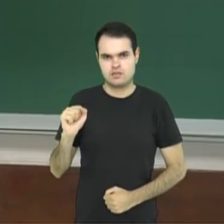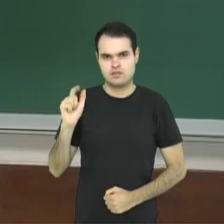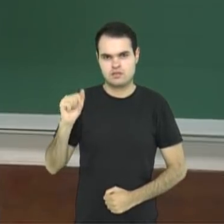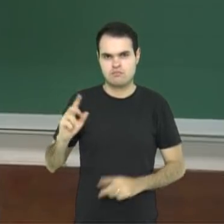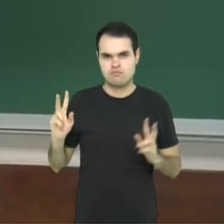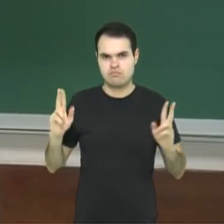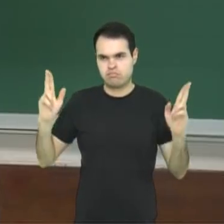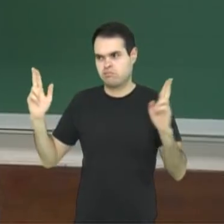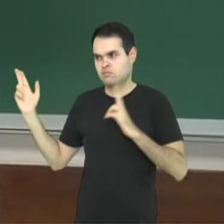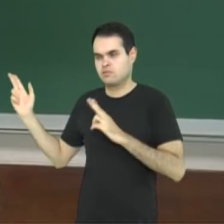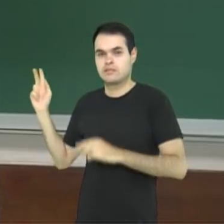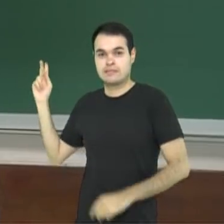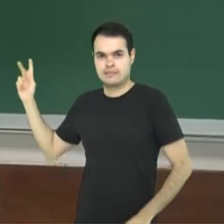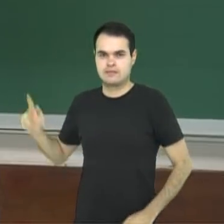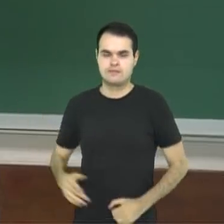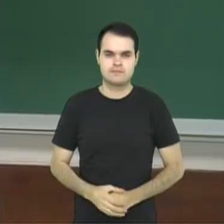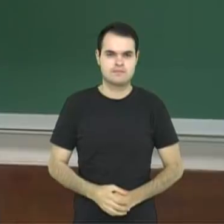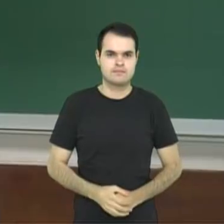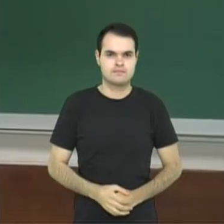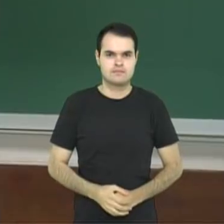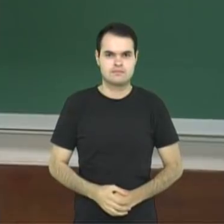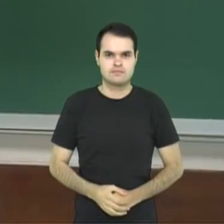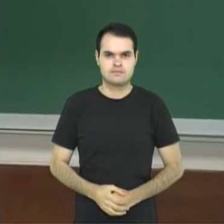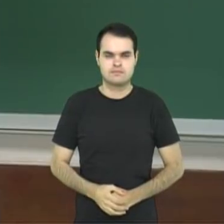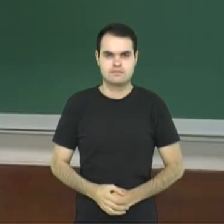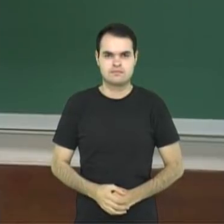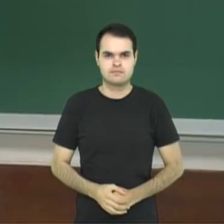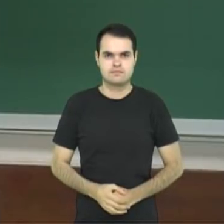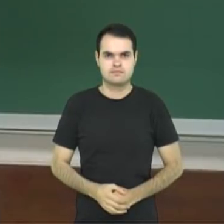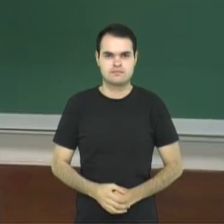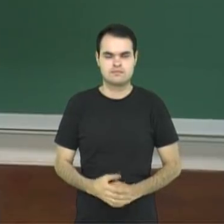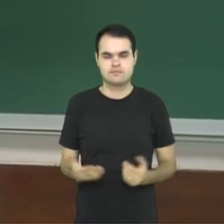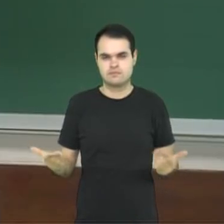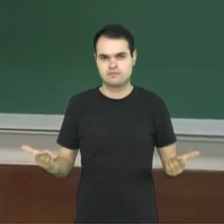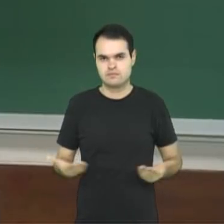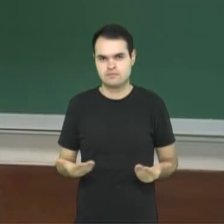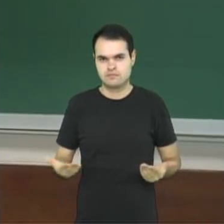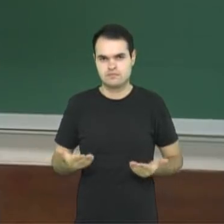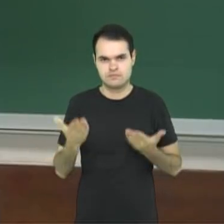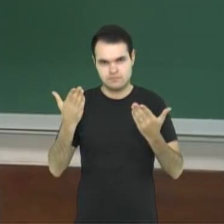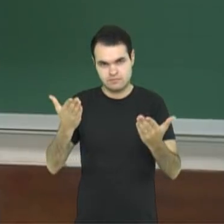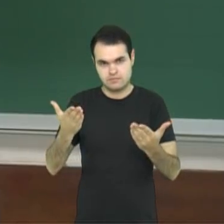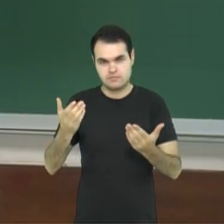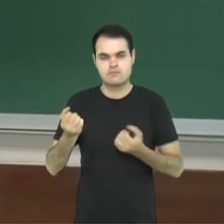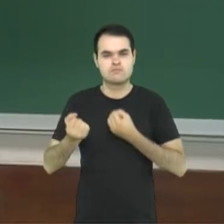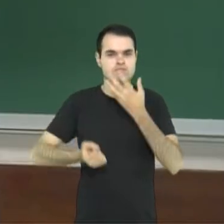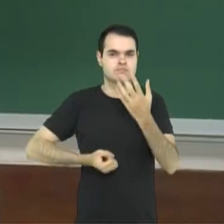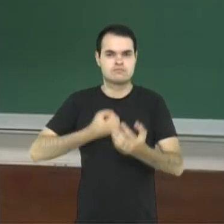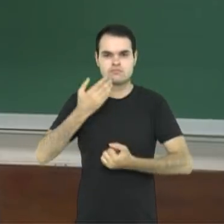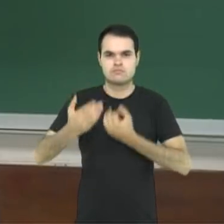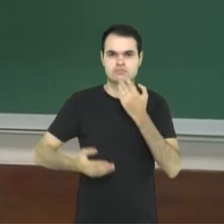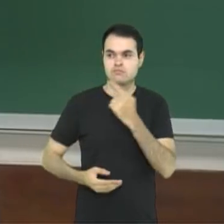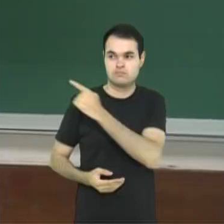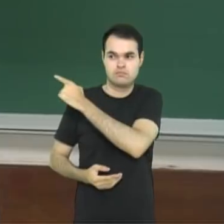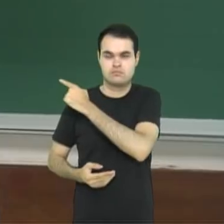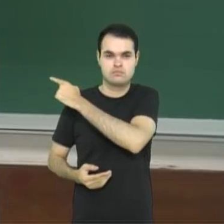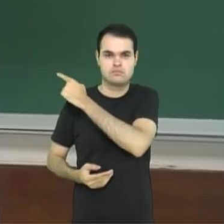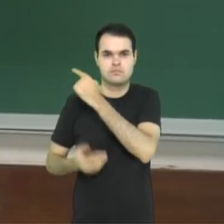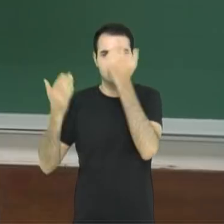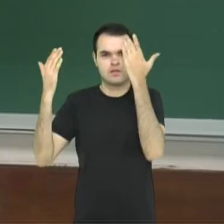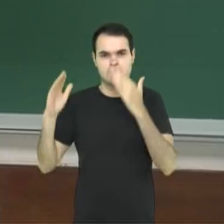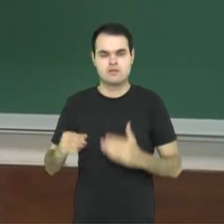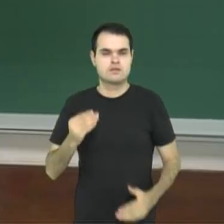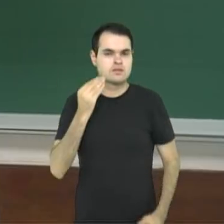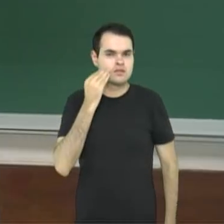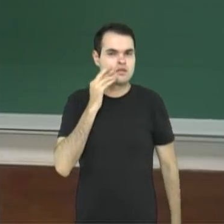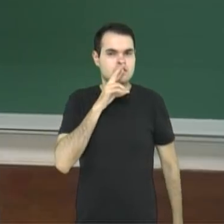de uma poesia que ele elaborou. E agora, vou deixar essa poesia aqui para vocês analisarem e tentar dar conta